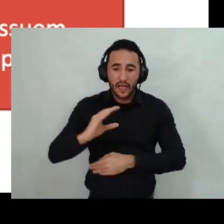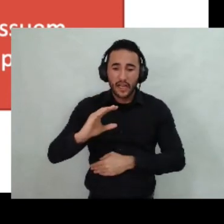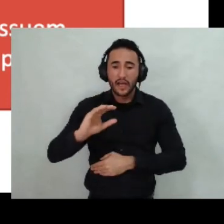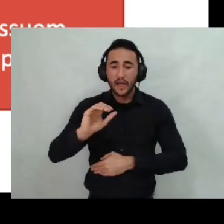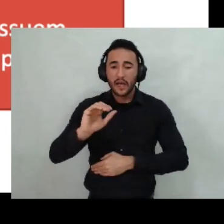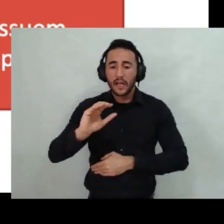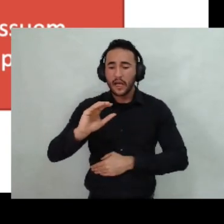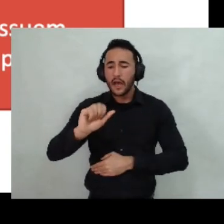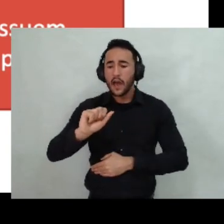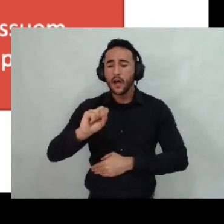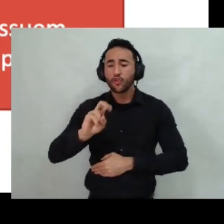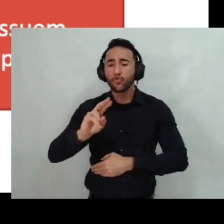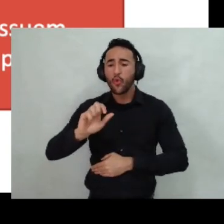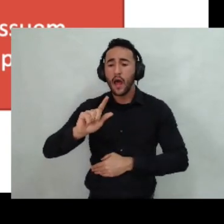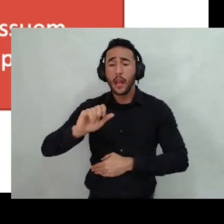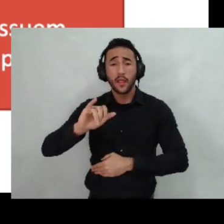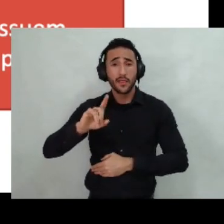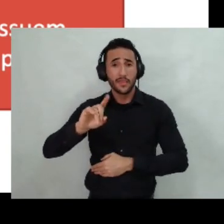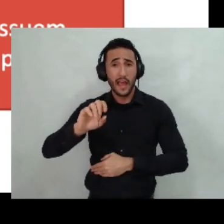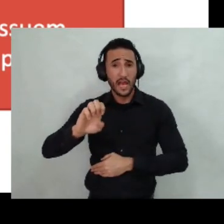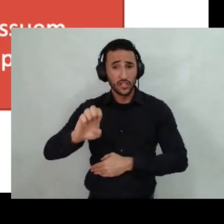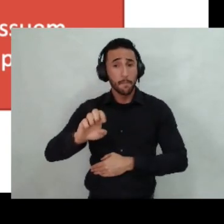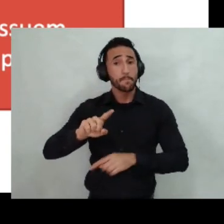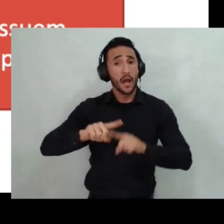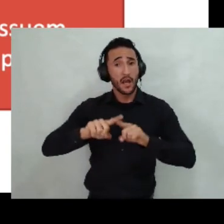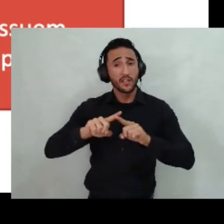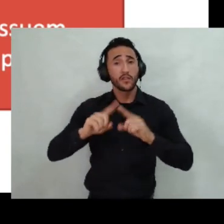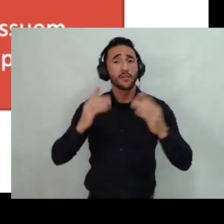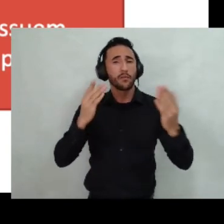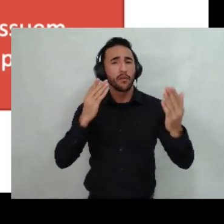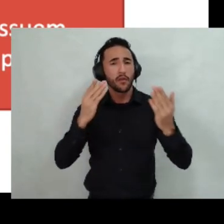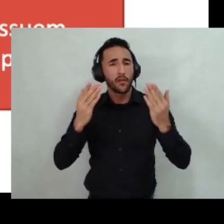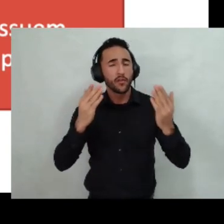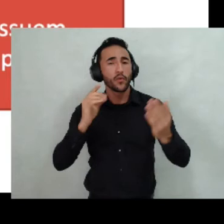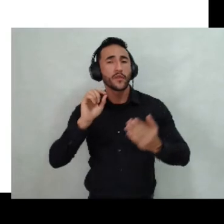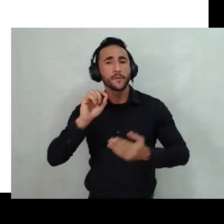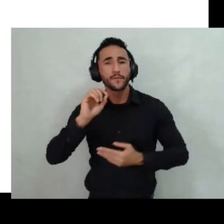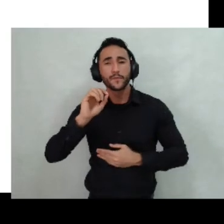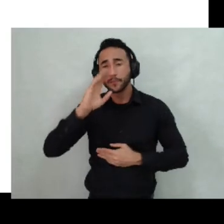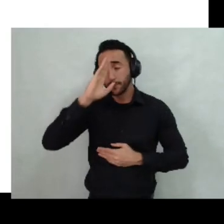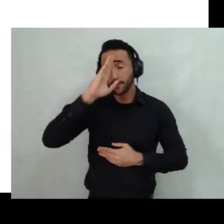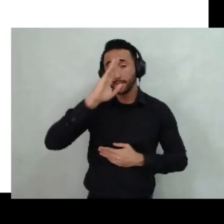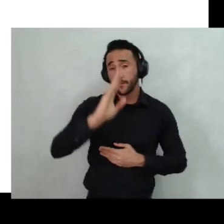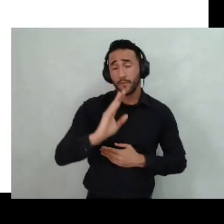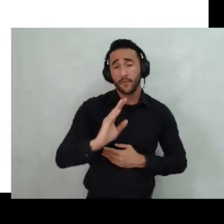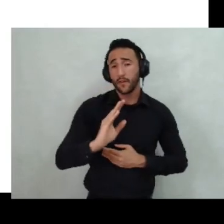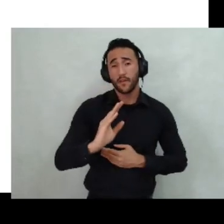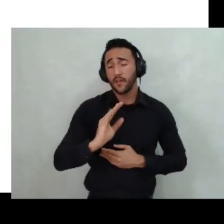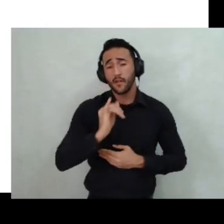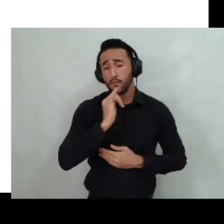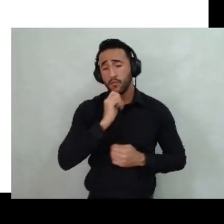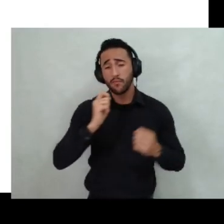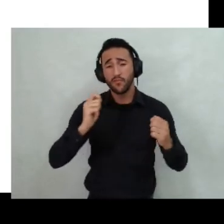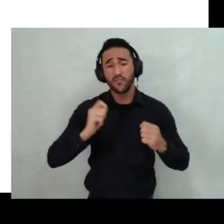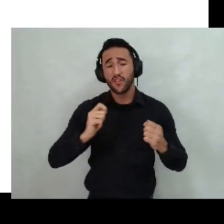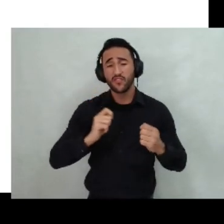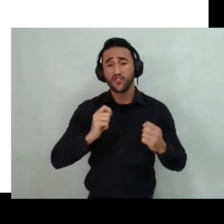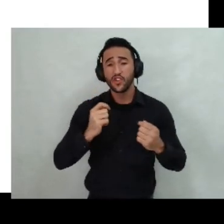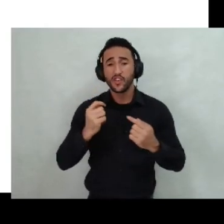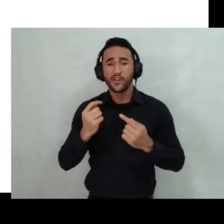nos permitir comparações de prevalência importante e produzir a capacidade de intervenção